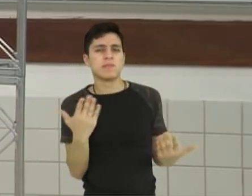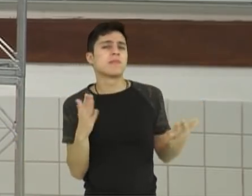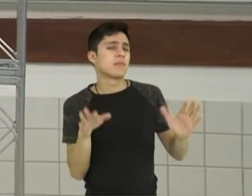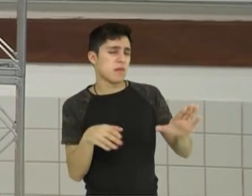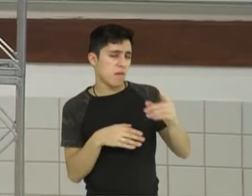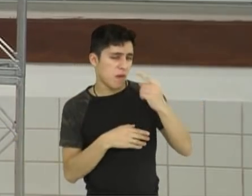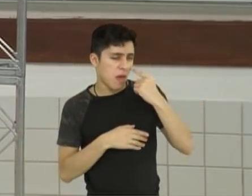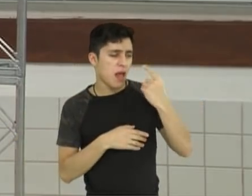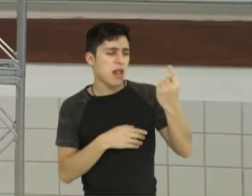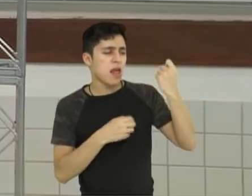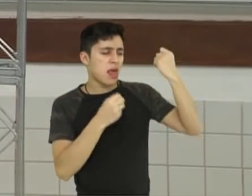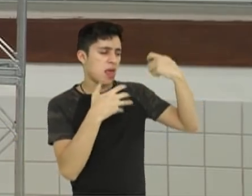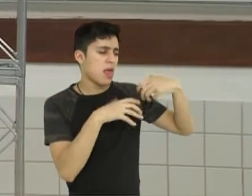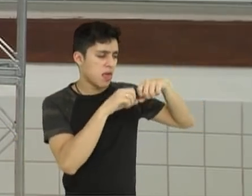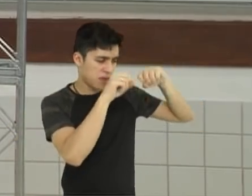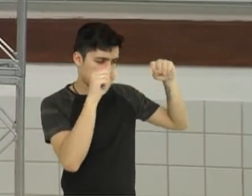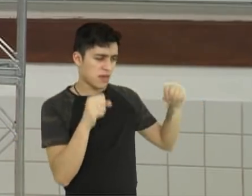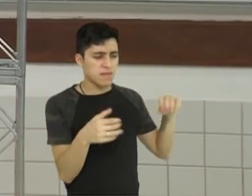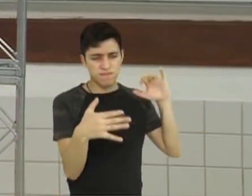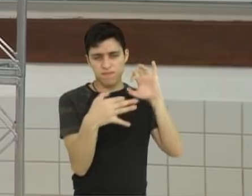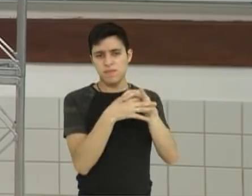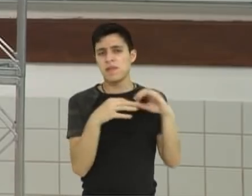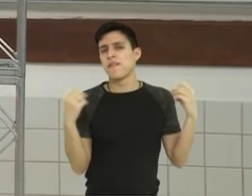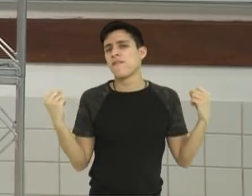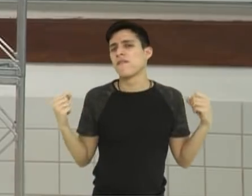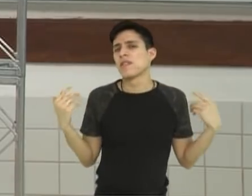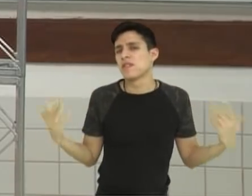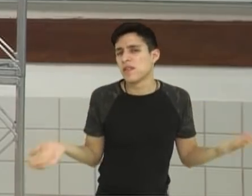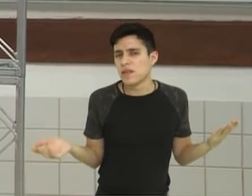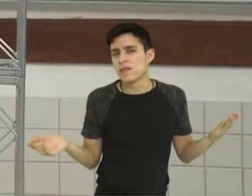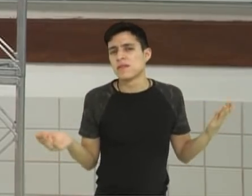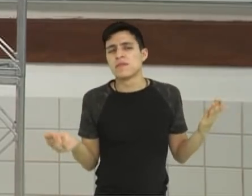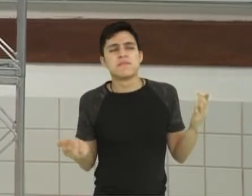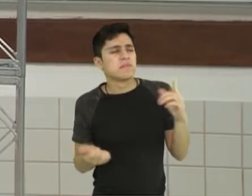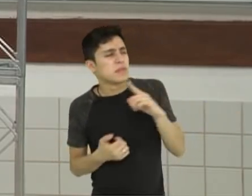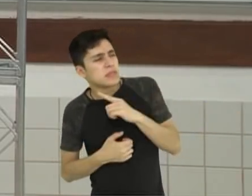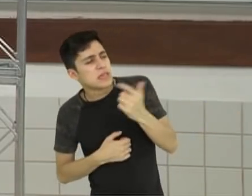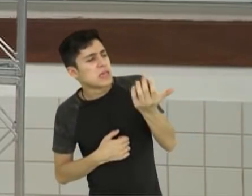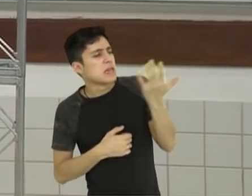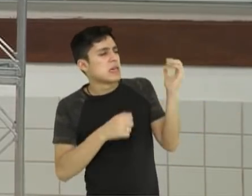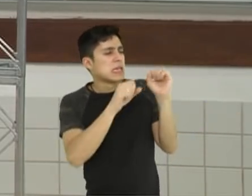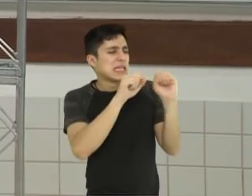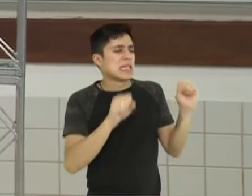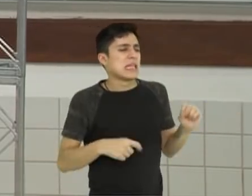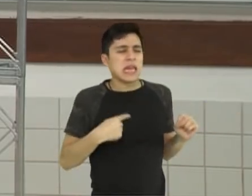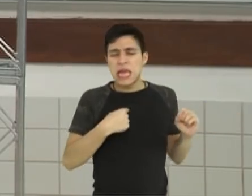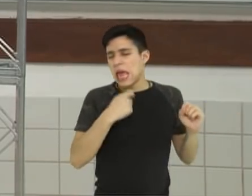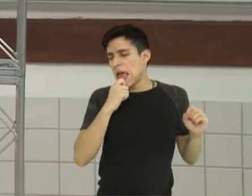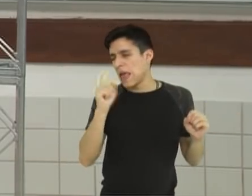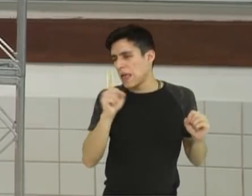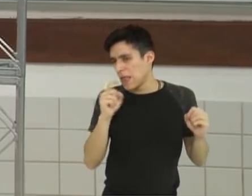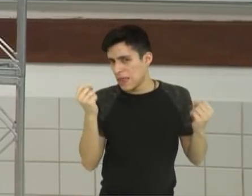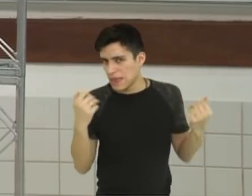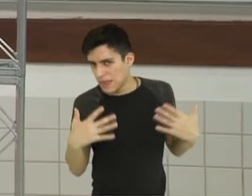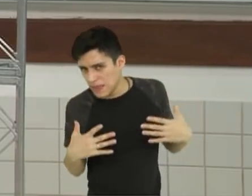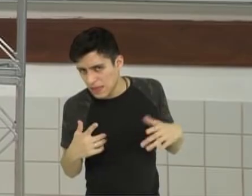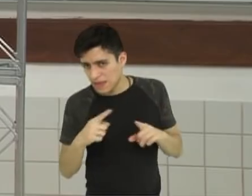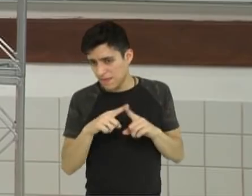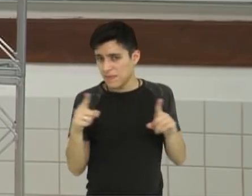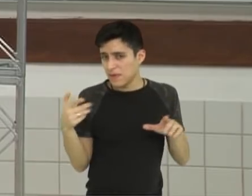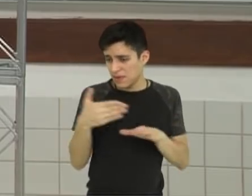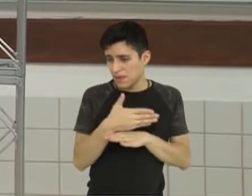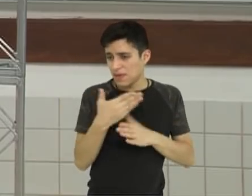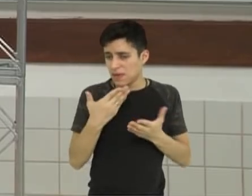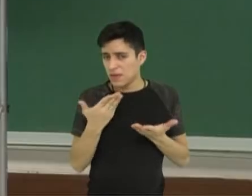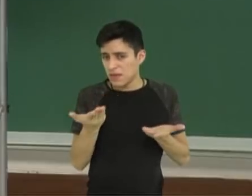agora participam de uma atividade física? Tem algum sistema que eu não falei e está participando